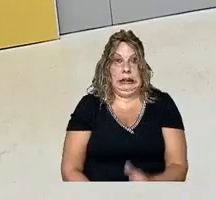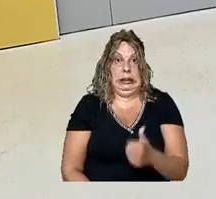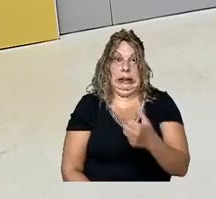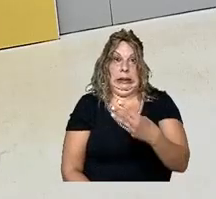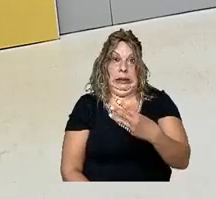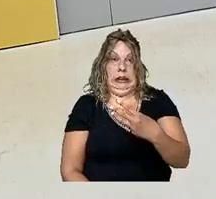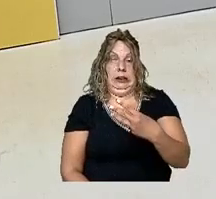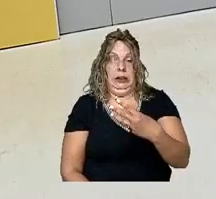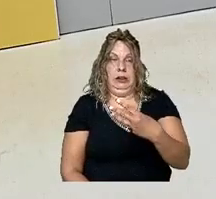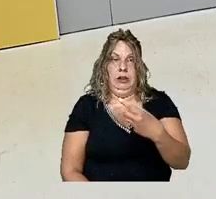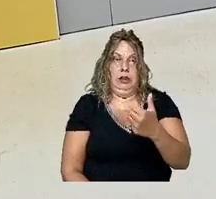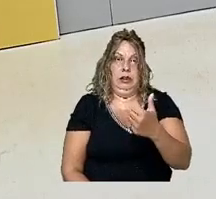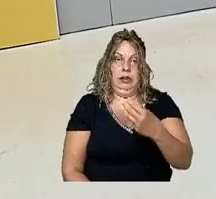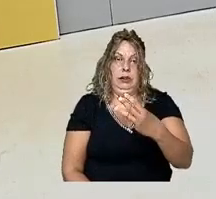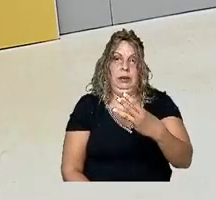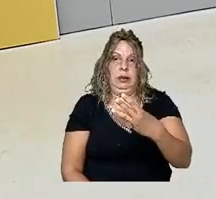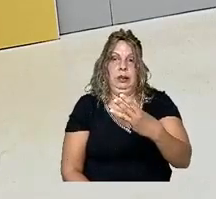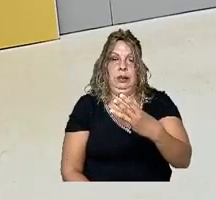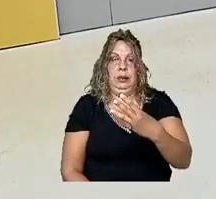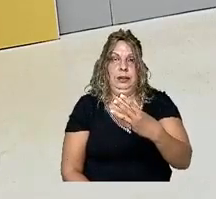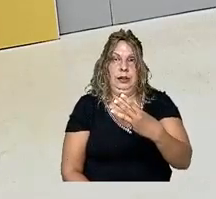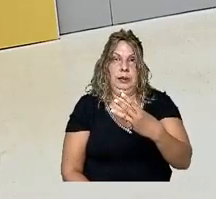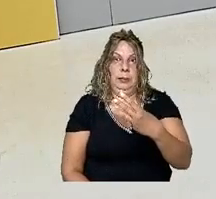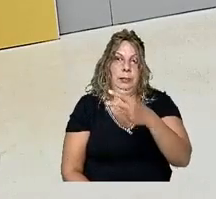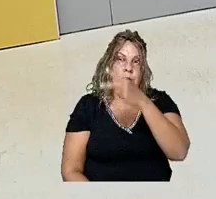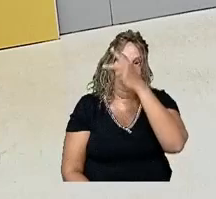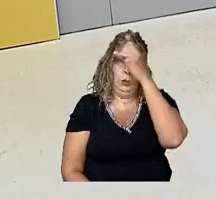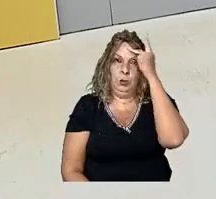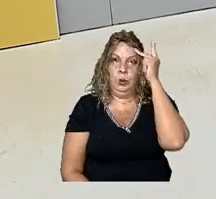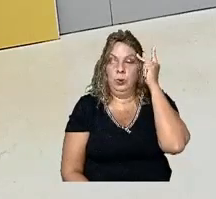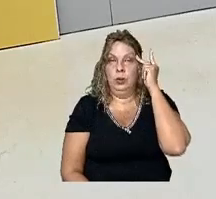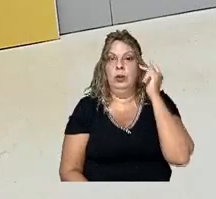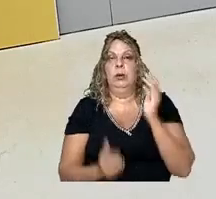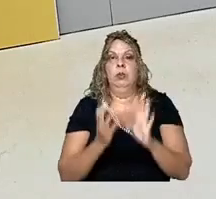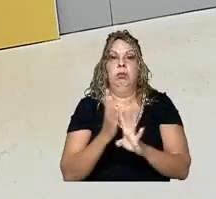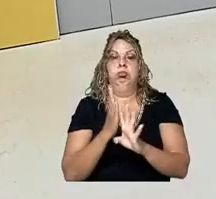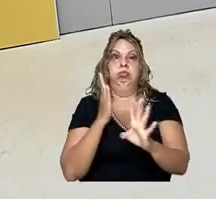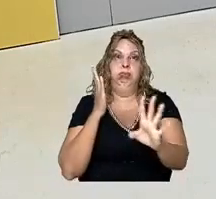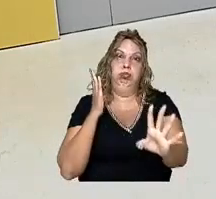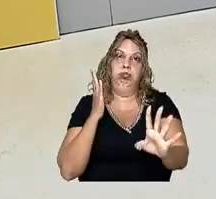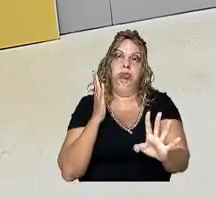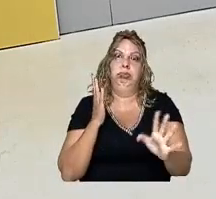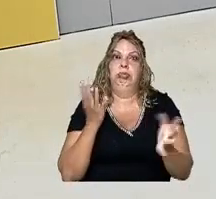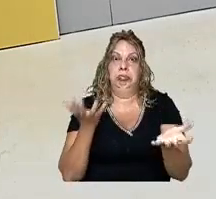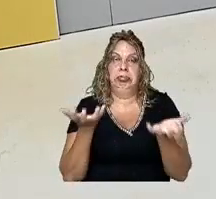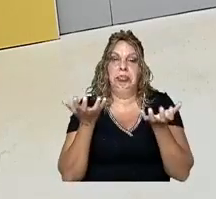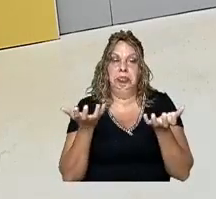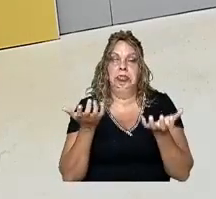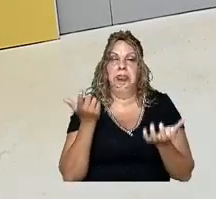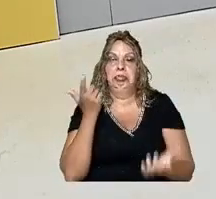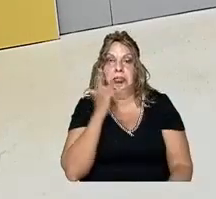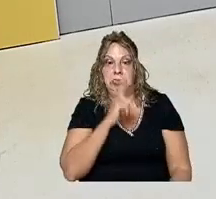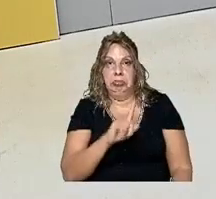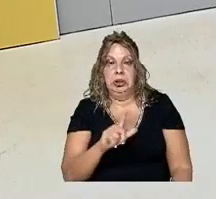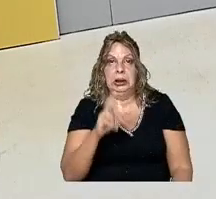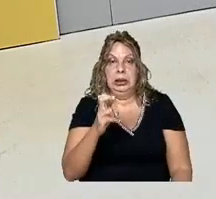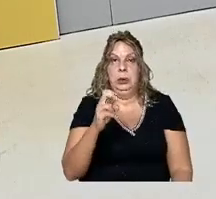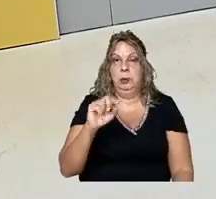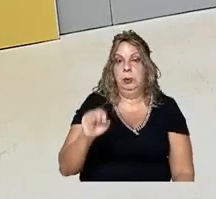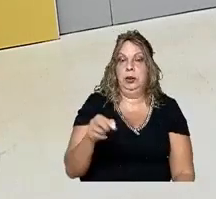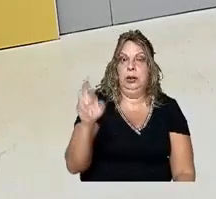13 títulos na expectativa. Que é isso? Que fila grande pro queridinho do Caju Cap, hein?